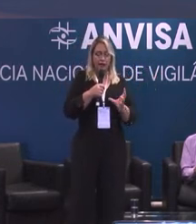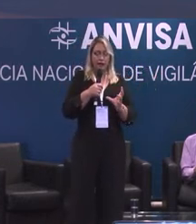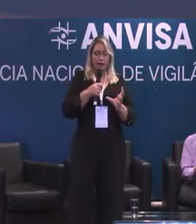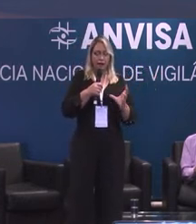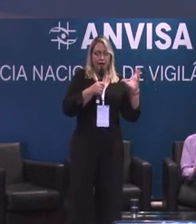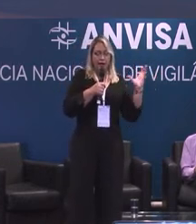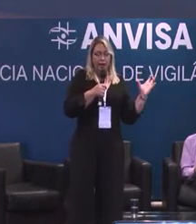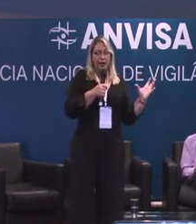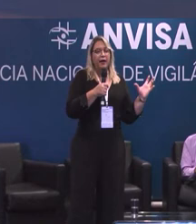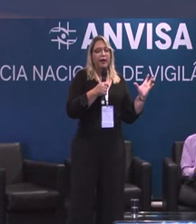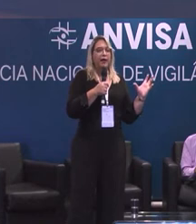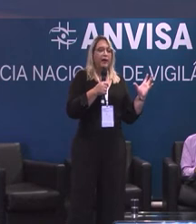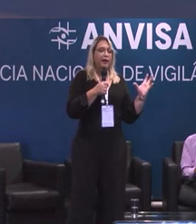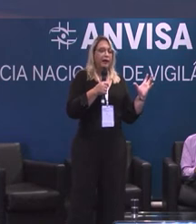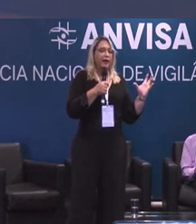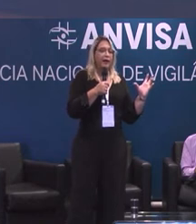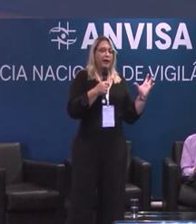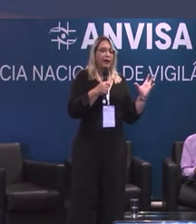entendeu que...